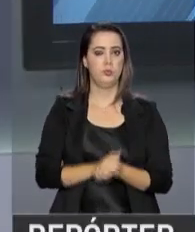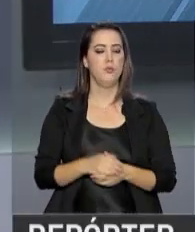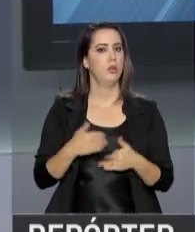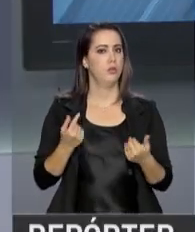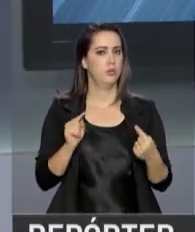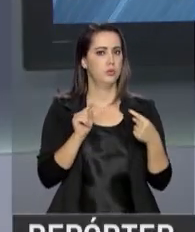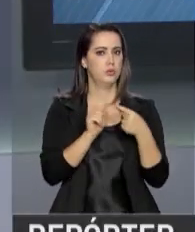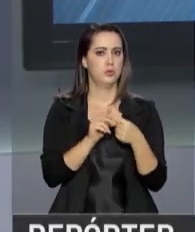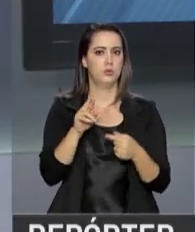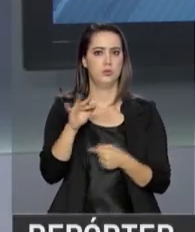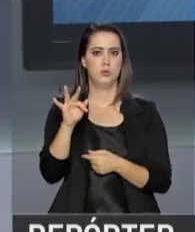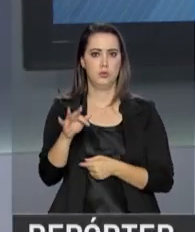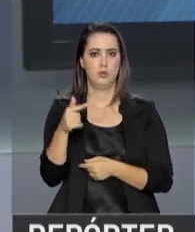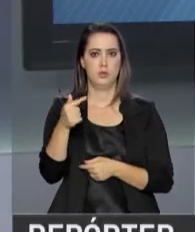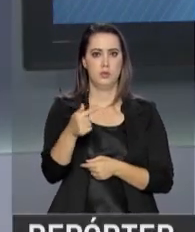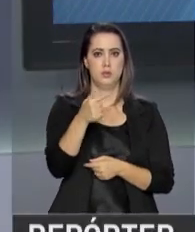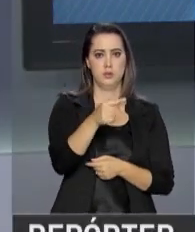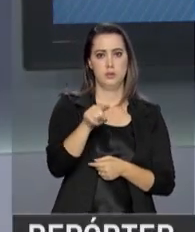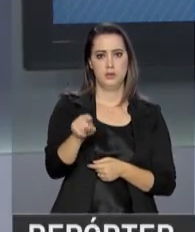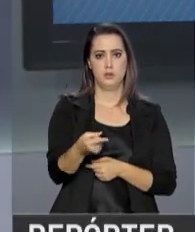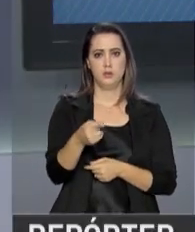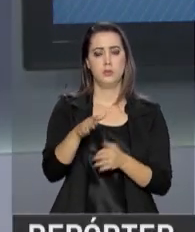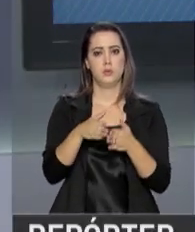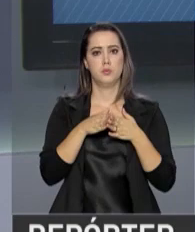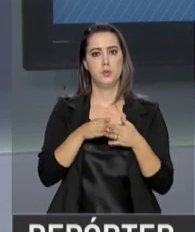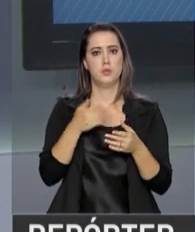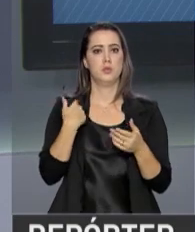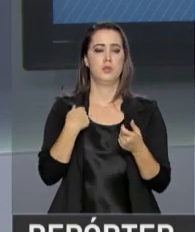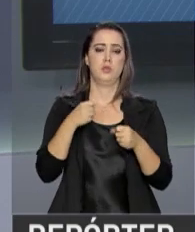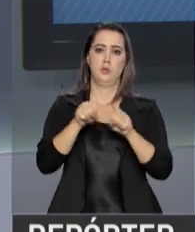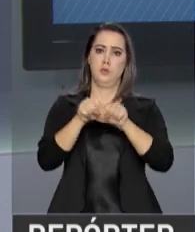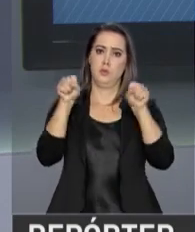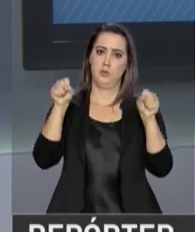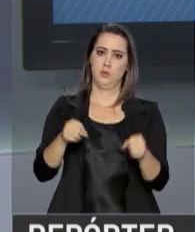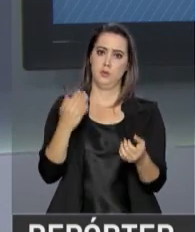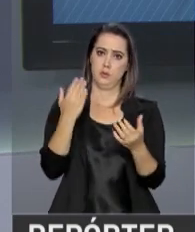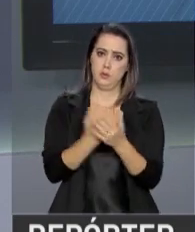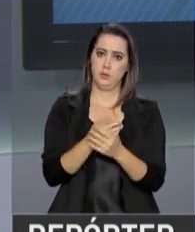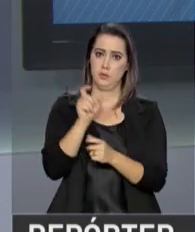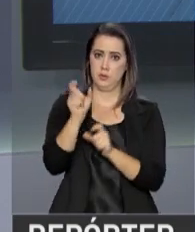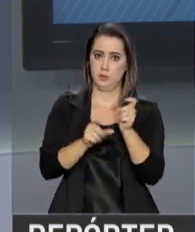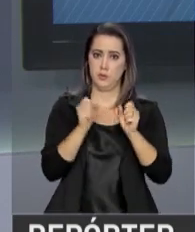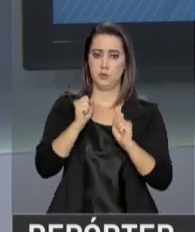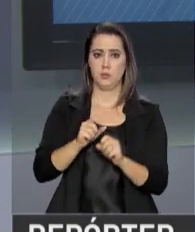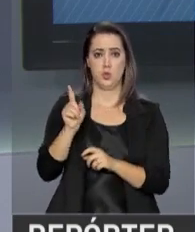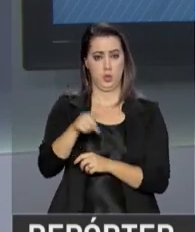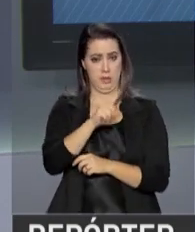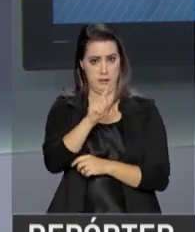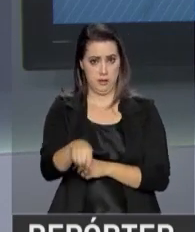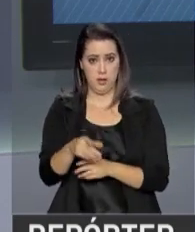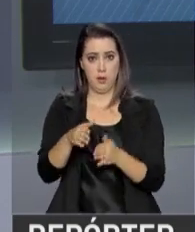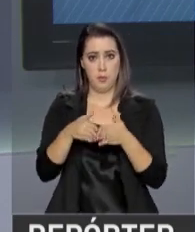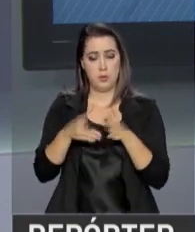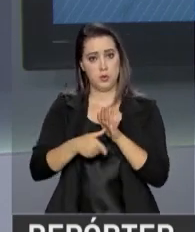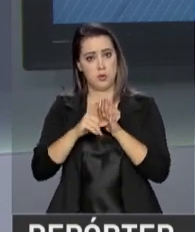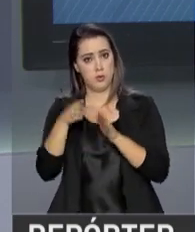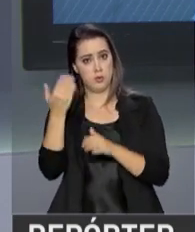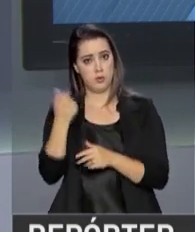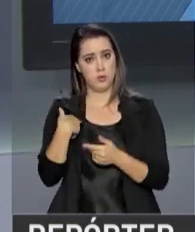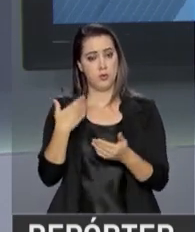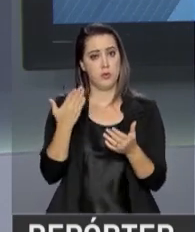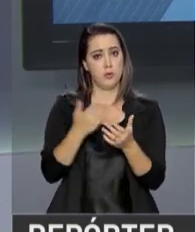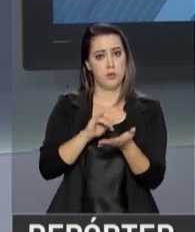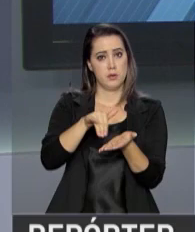Receita Federal, 67 mil pedidos estão pendentes pelo sistema manual. Essas pessoas podem cancelar os processos antigos